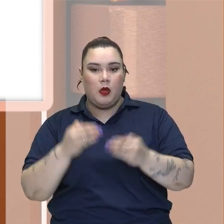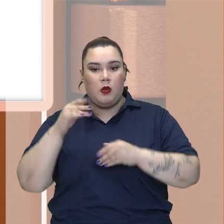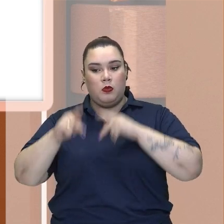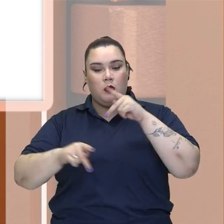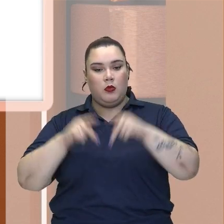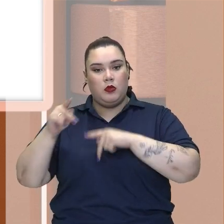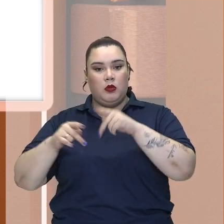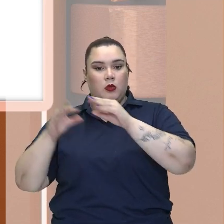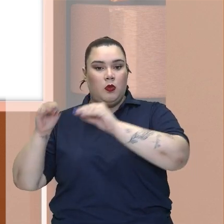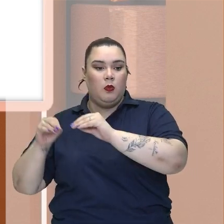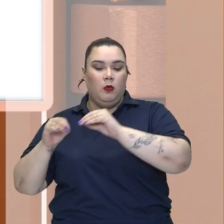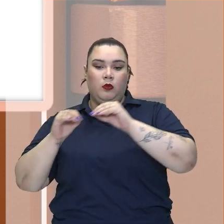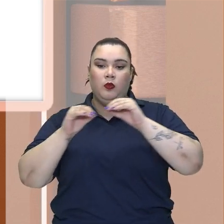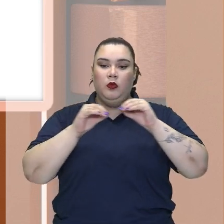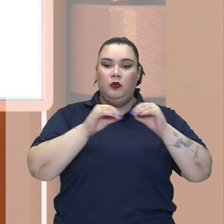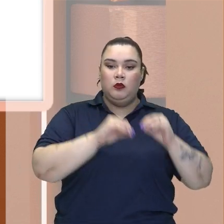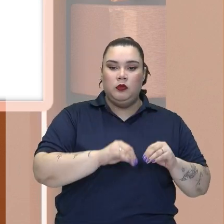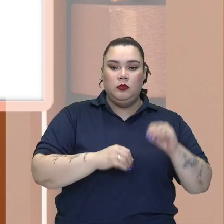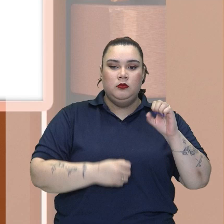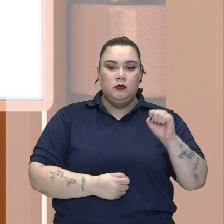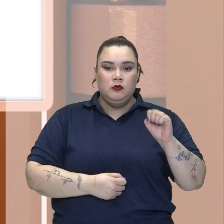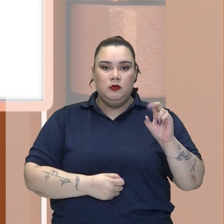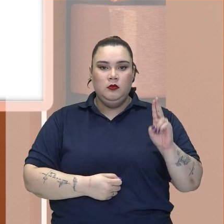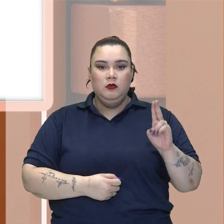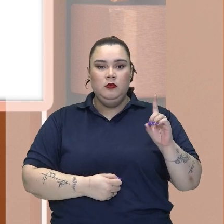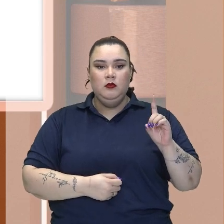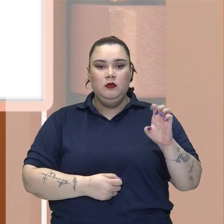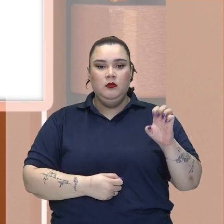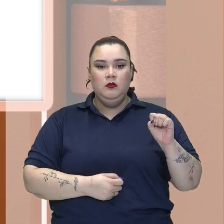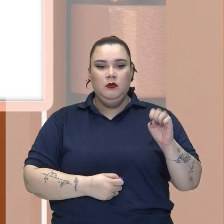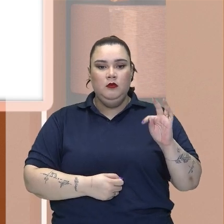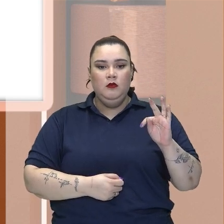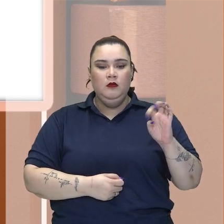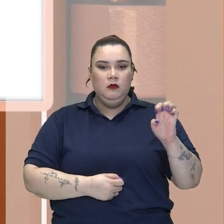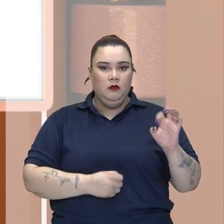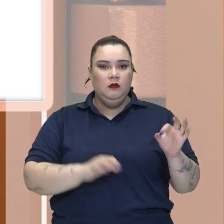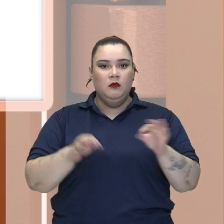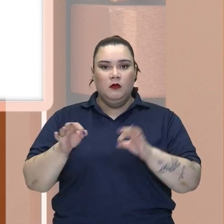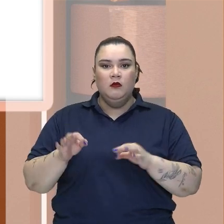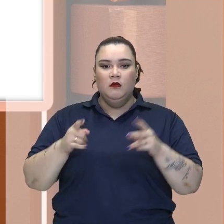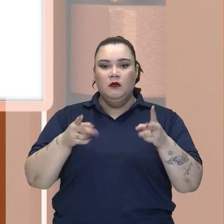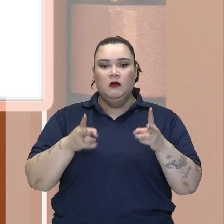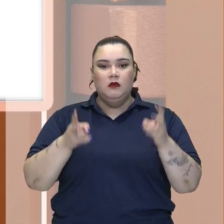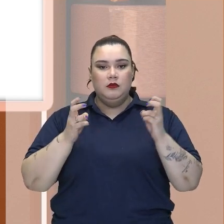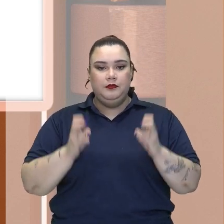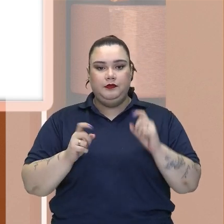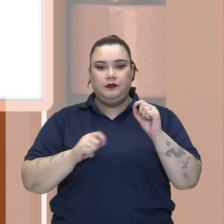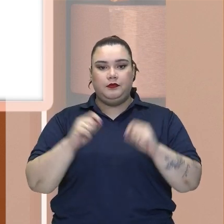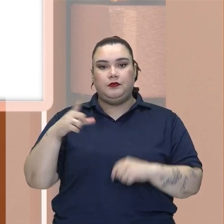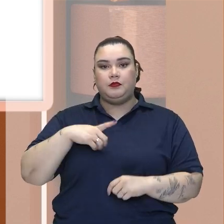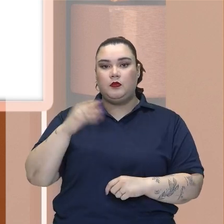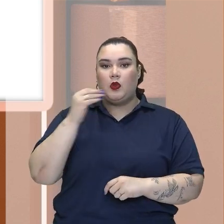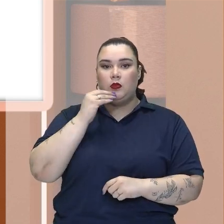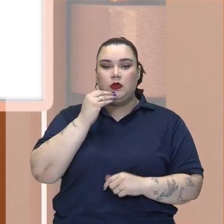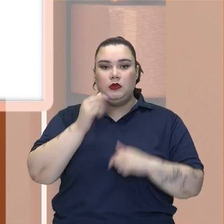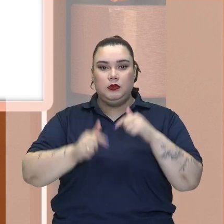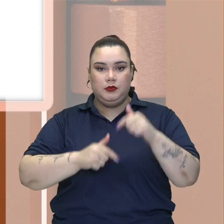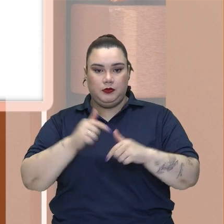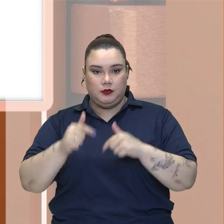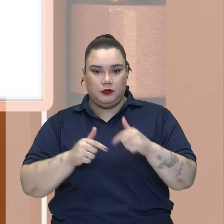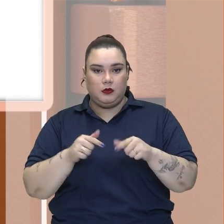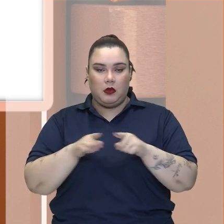população em direção ao Sudeste, que foram ali em busca de melhores oportunidades de trabalho e condições de